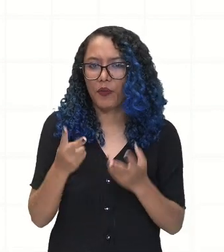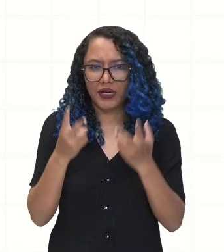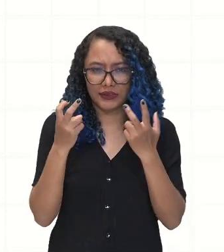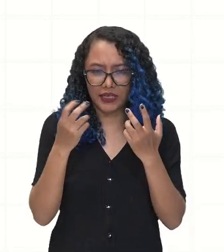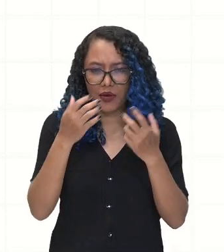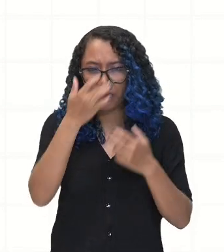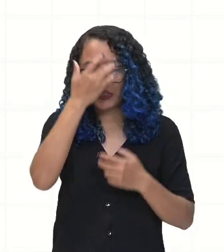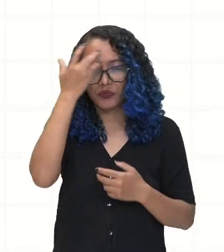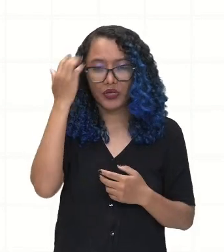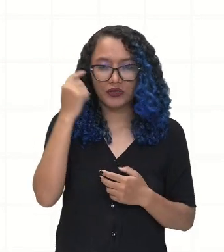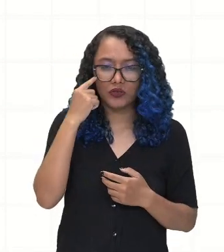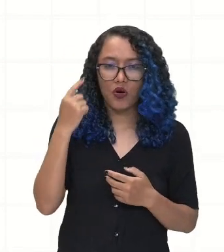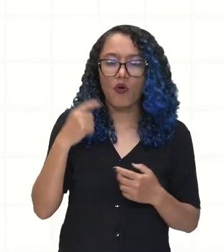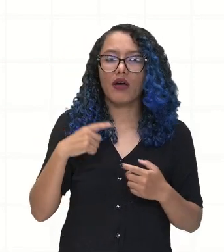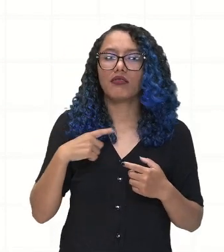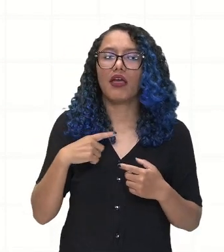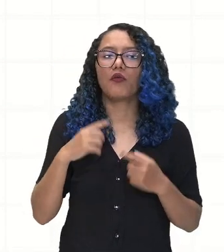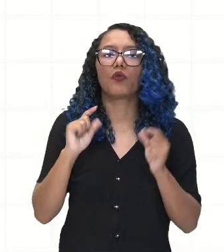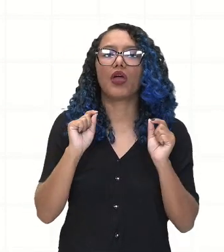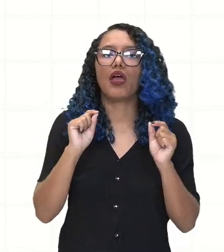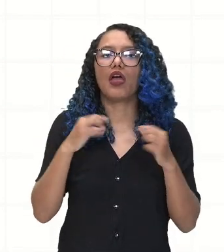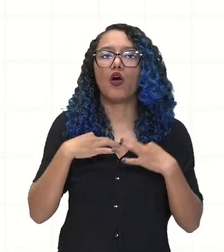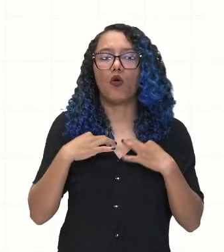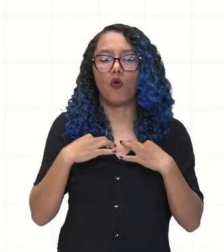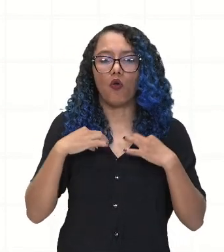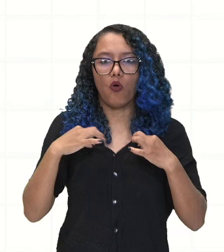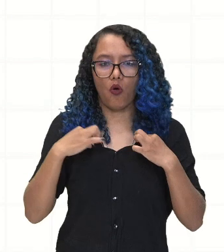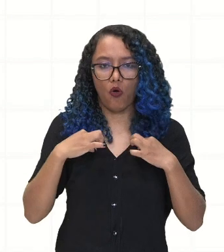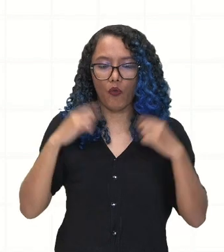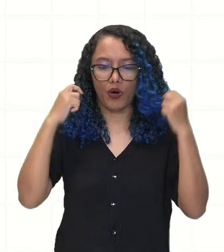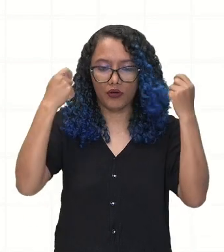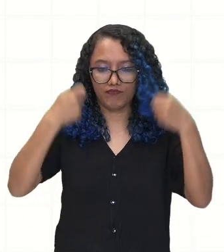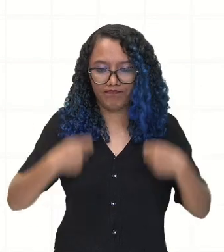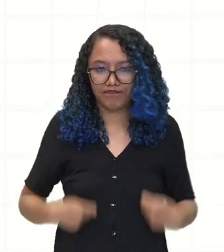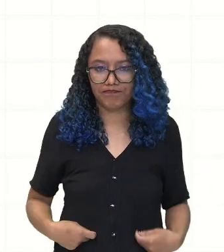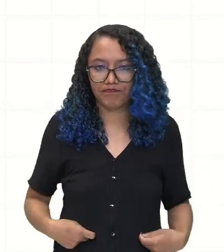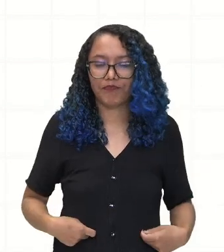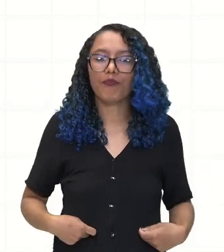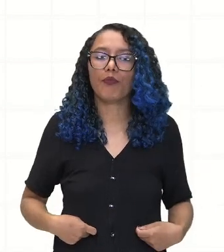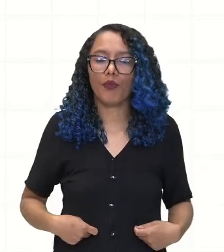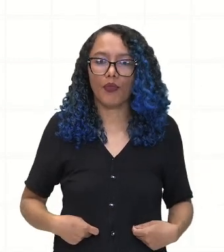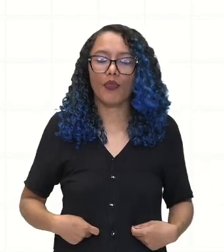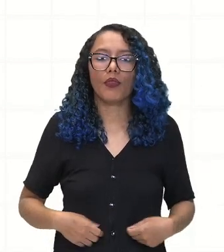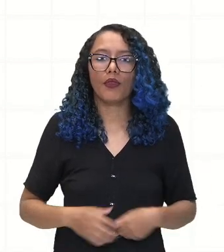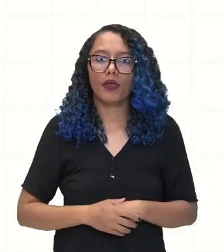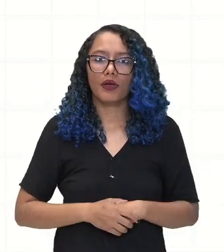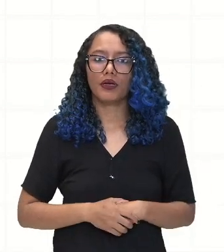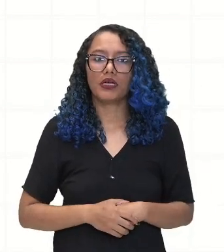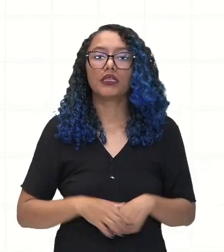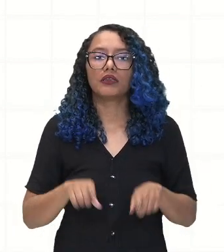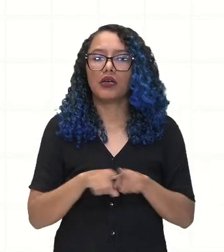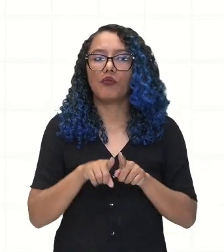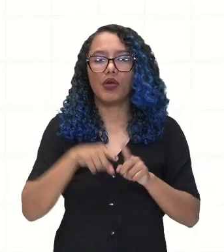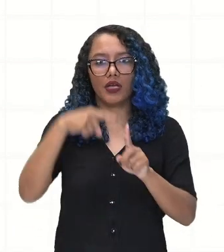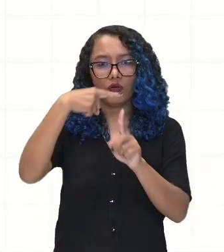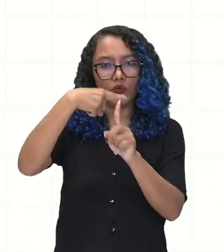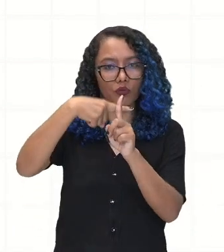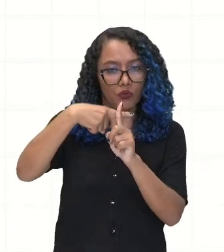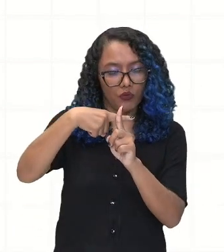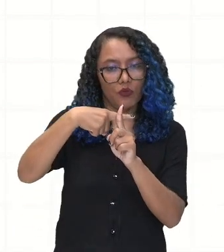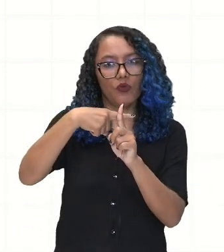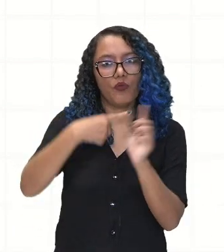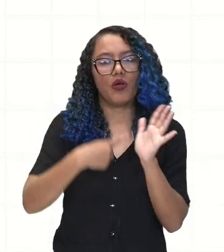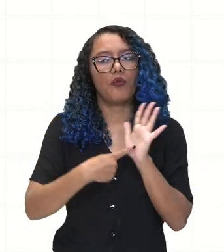vestidas aqui. Observem que elas estão vestidas. Há a presença da cruz para mostrar justamente